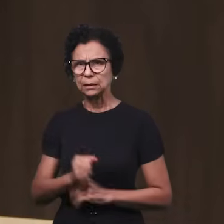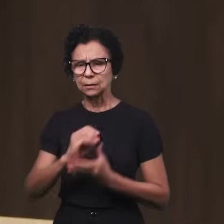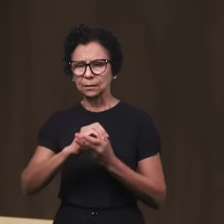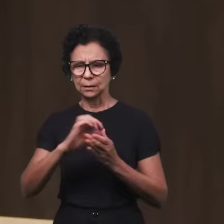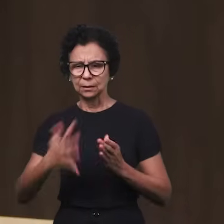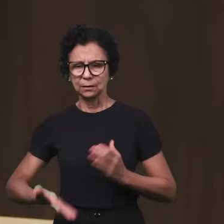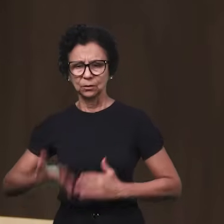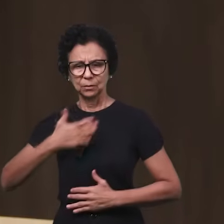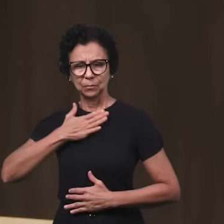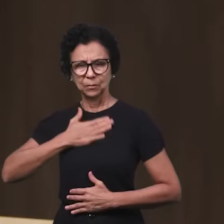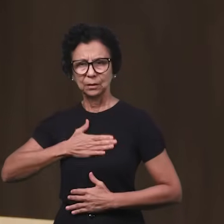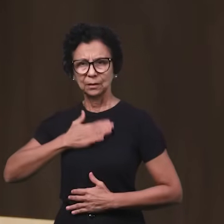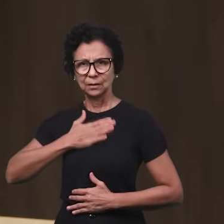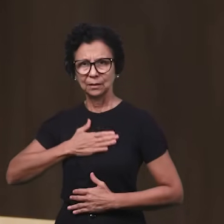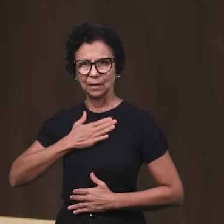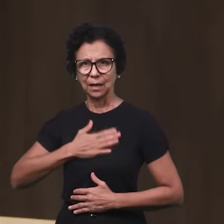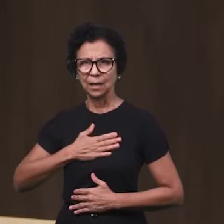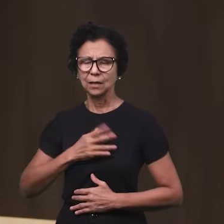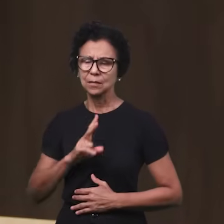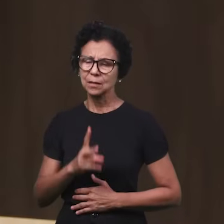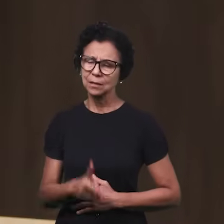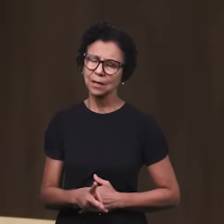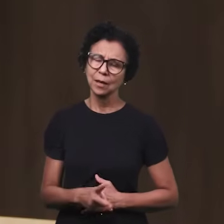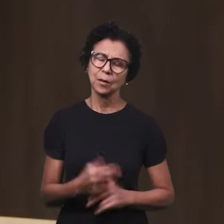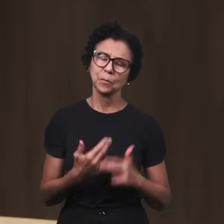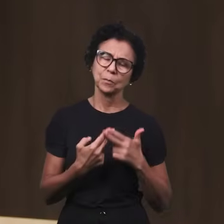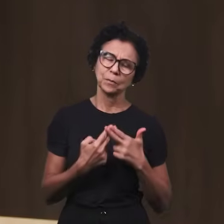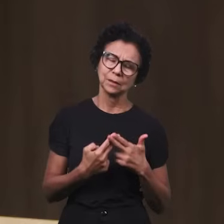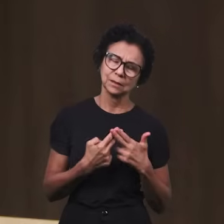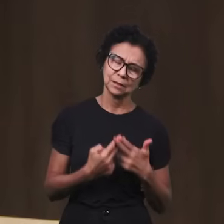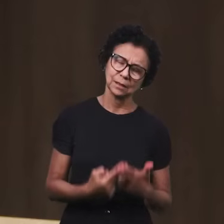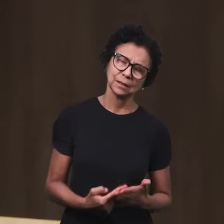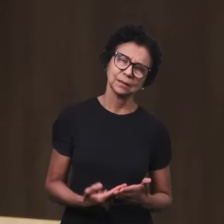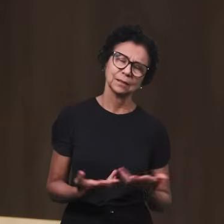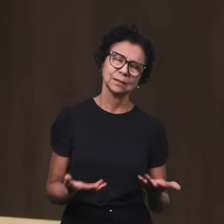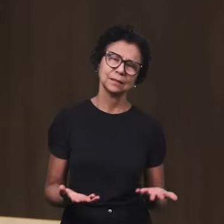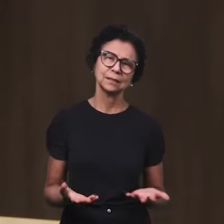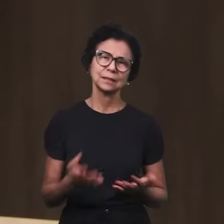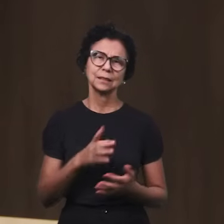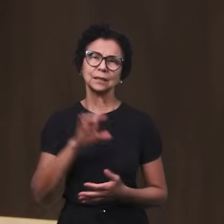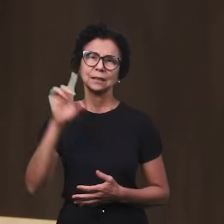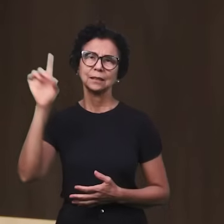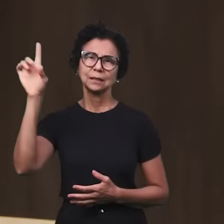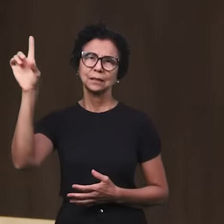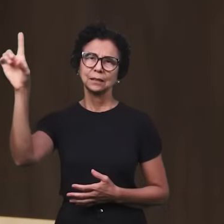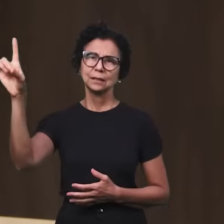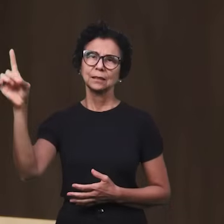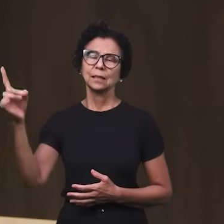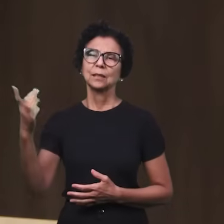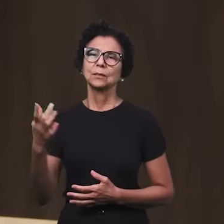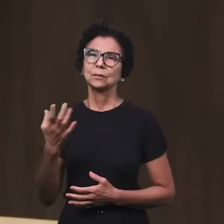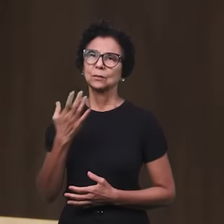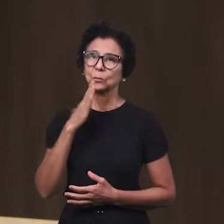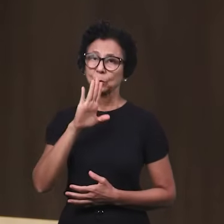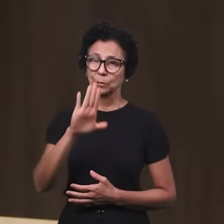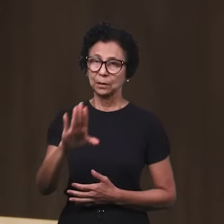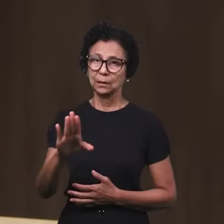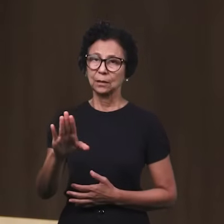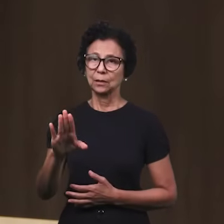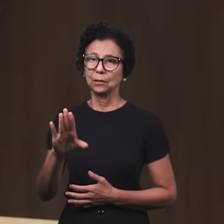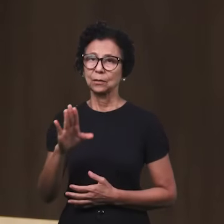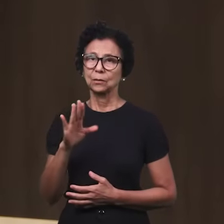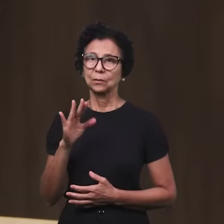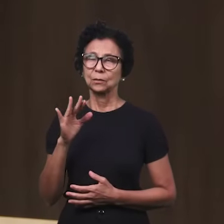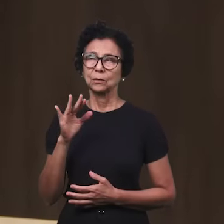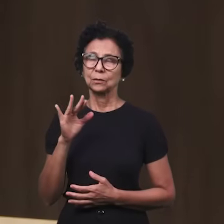mansidão, que a nossa marca seja a serenidade, que a nossa herança seja a promessa do Senhor, que é